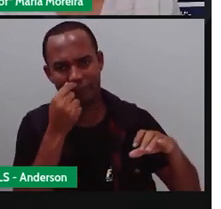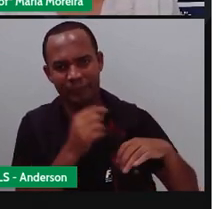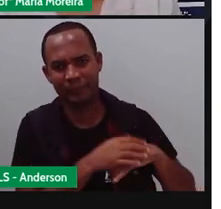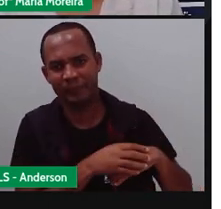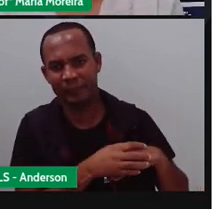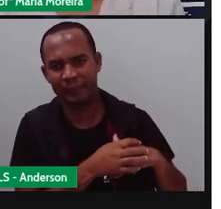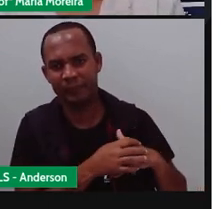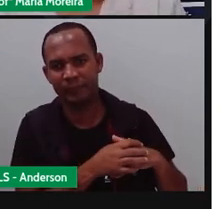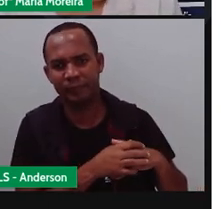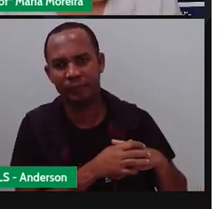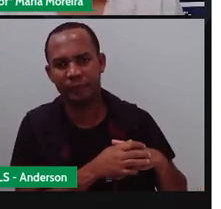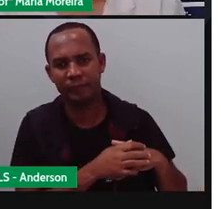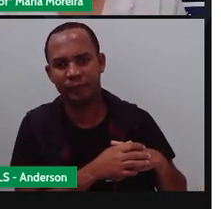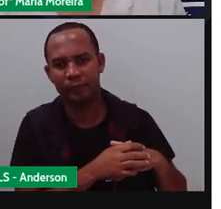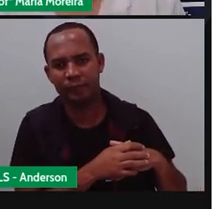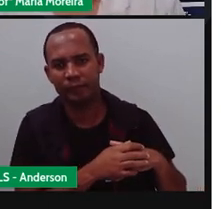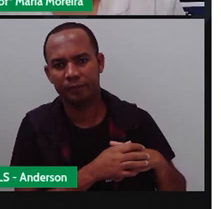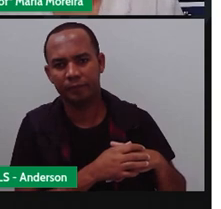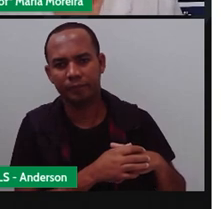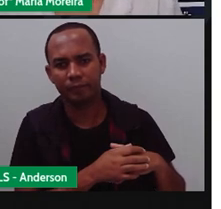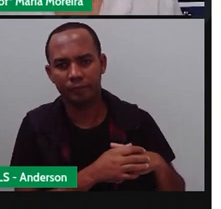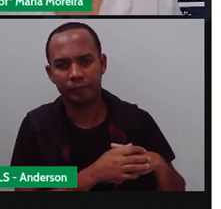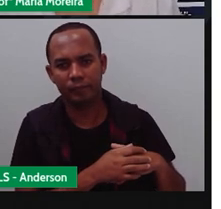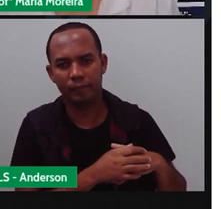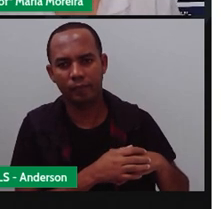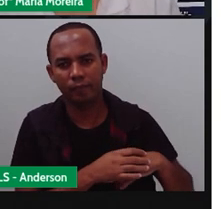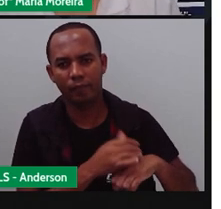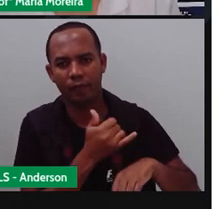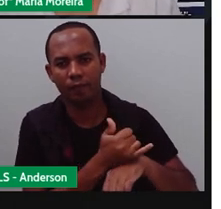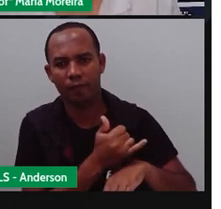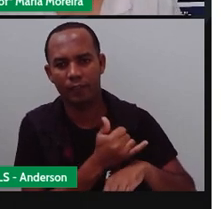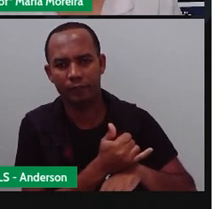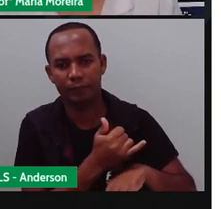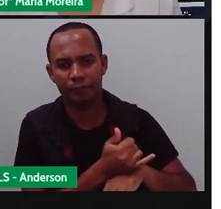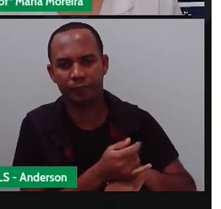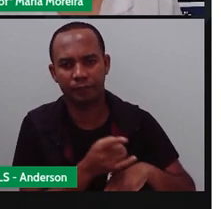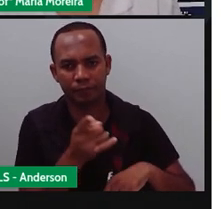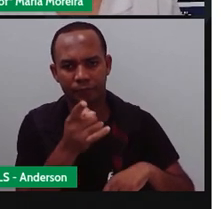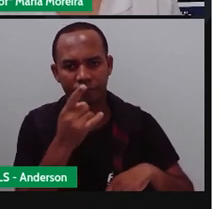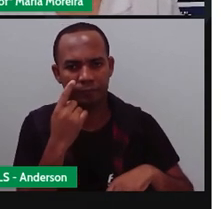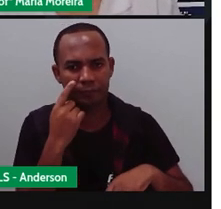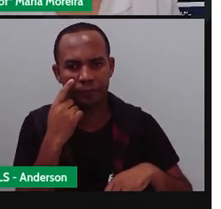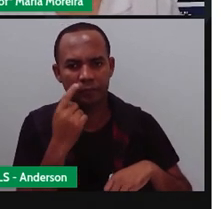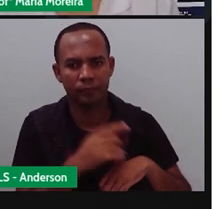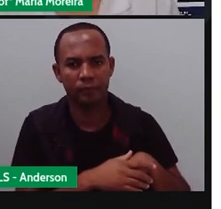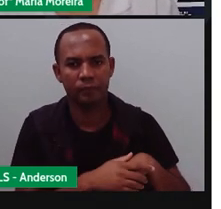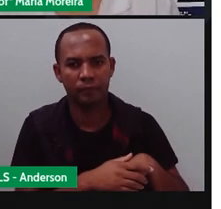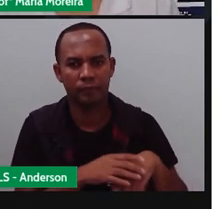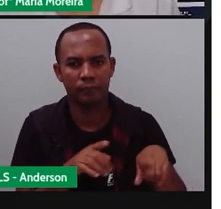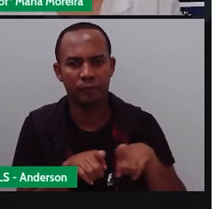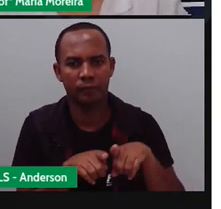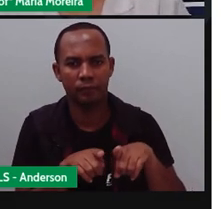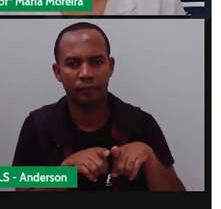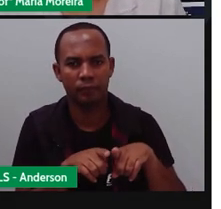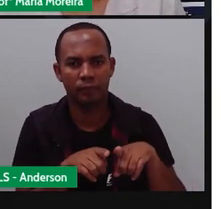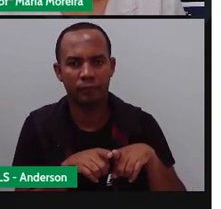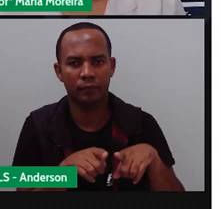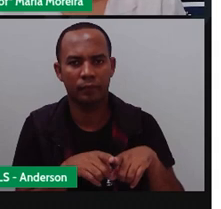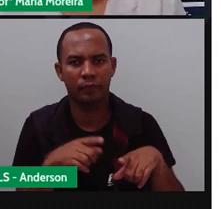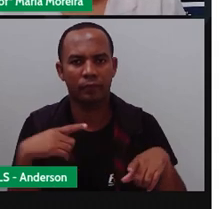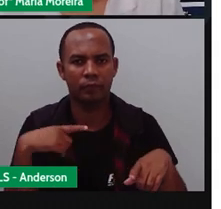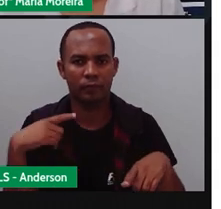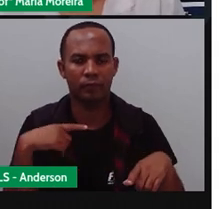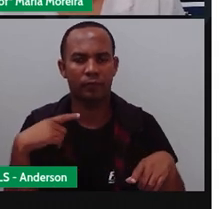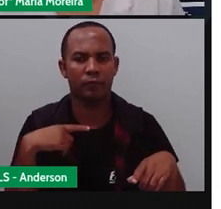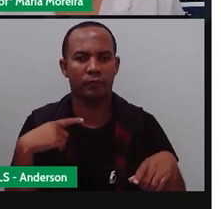homem do pneu de madeira na bicicleta né e o em carroça e tal os tratores possuem motores a diesel